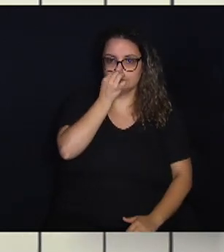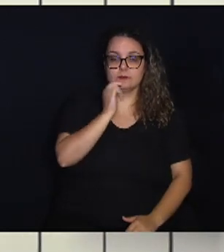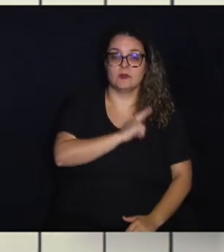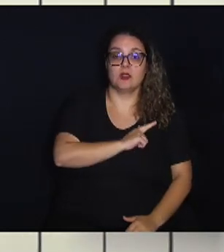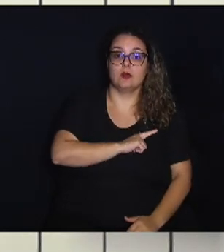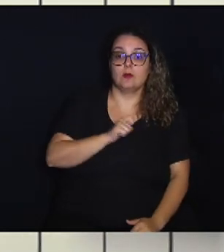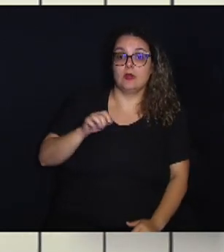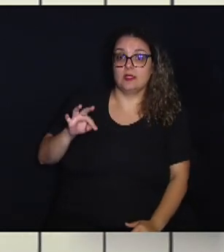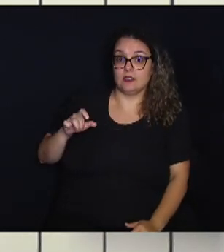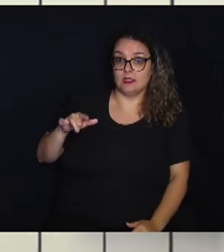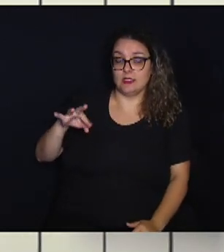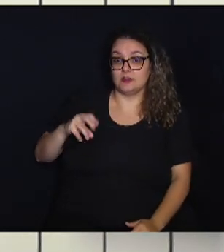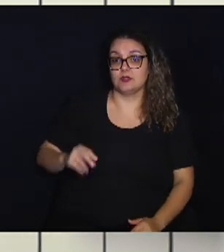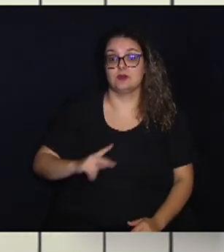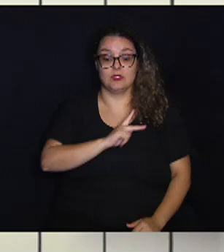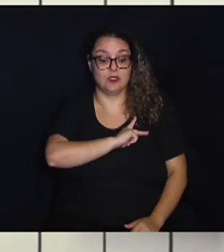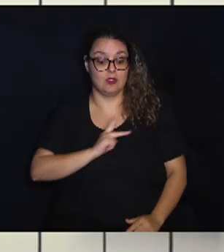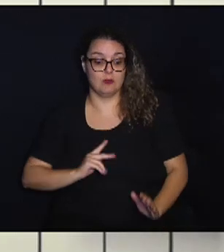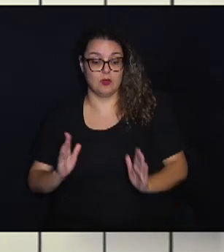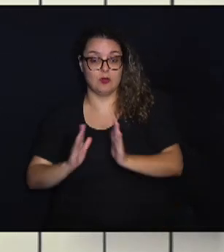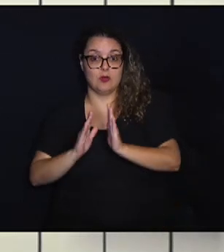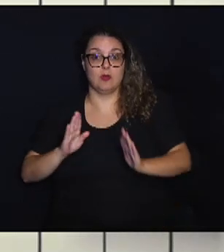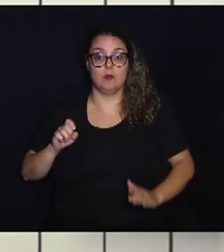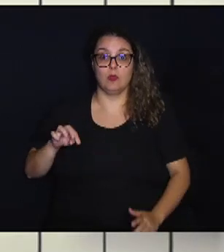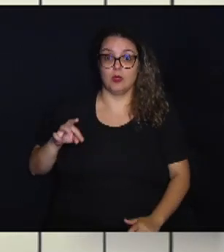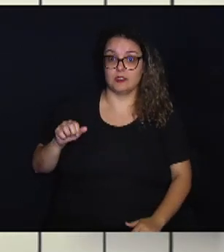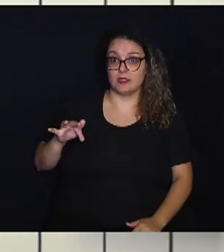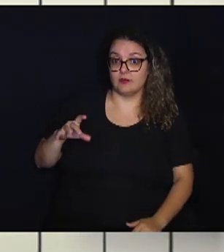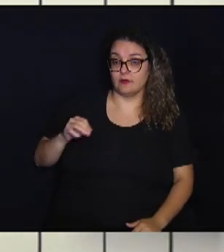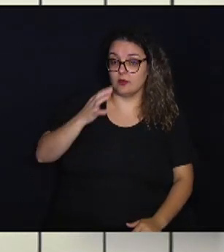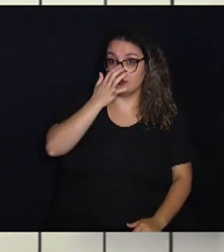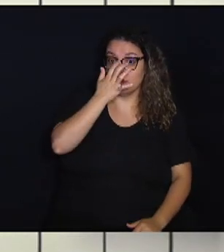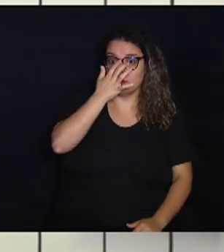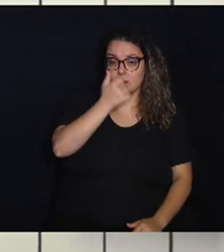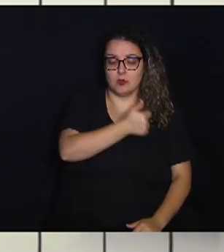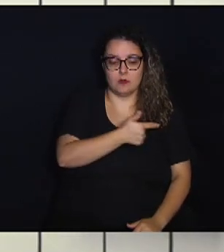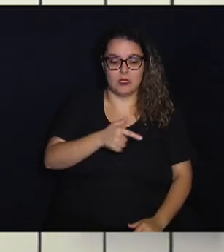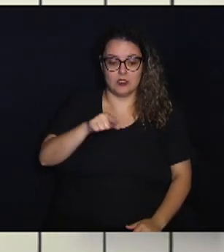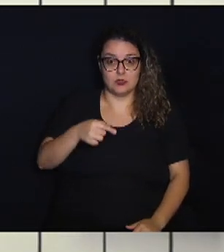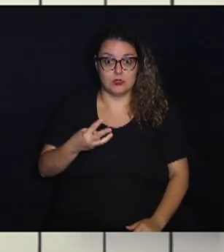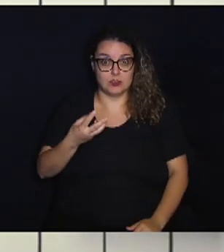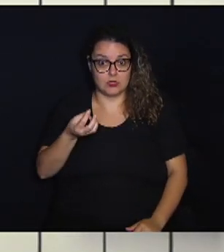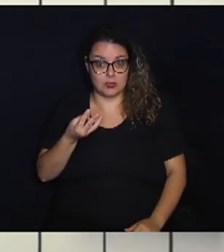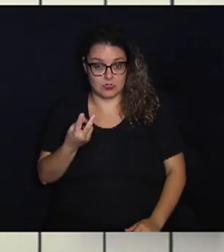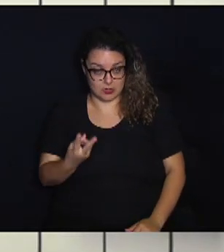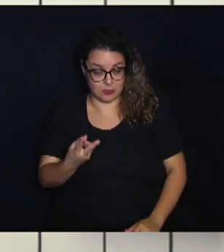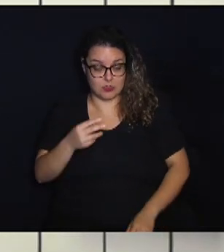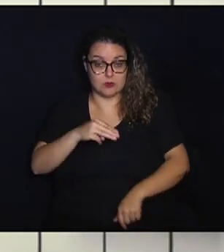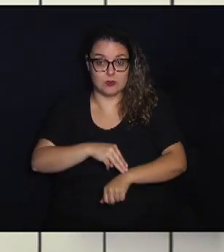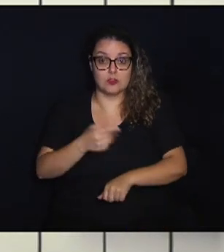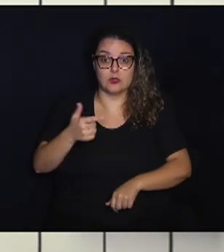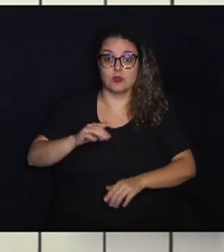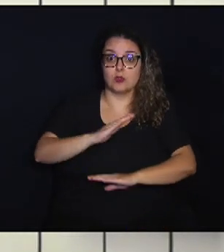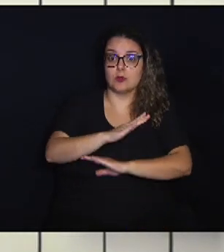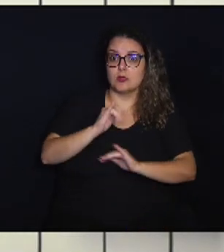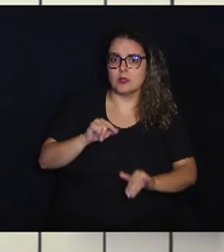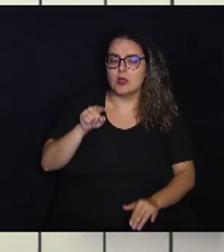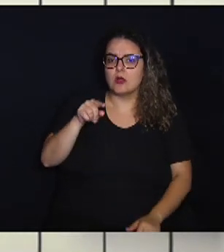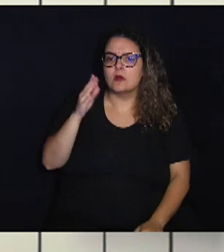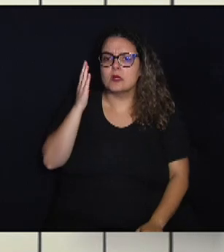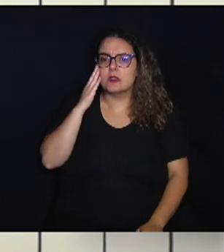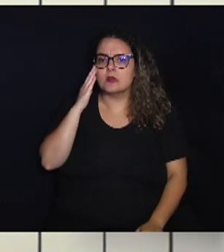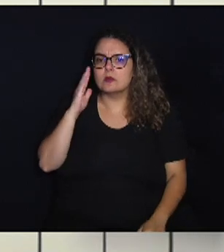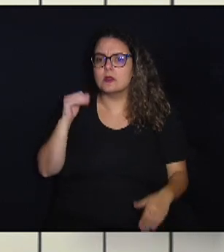Mineiro e da Ponte com o Botafogo. Bom, meio-dia mais 32 minutos, a gente sai aqui com o Jornal Câmara Notícia. Você sabe